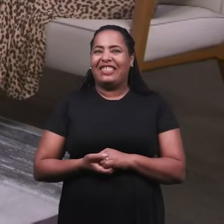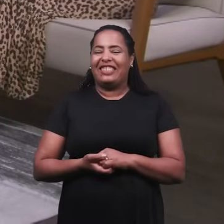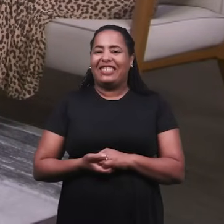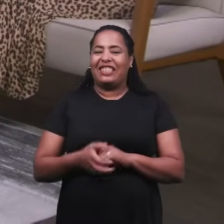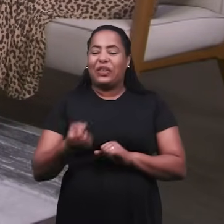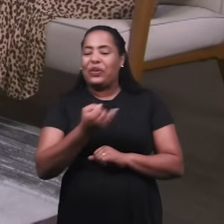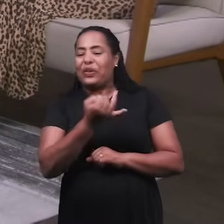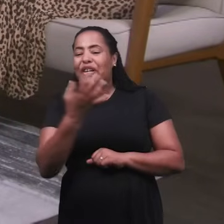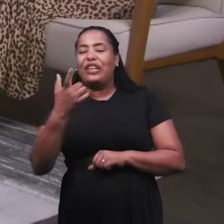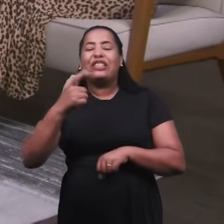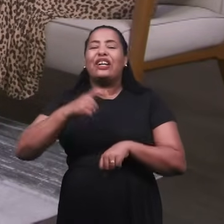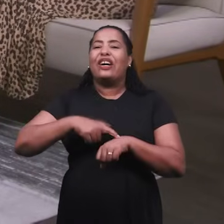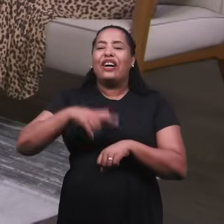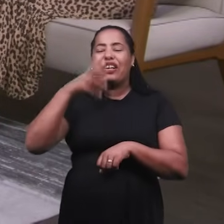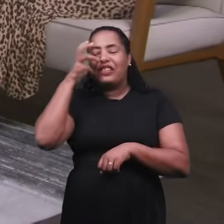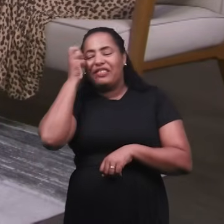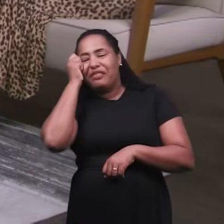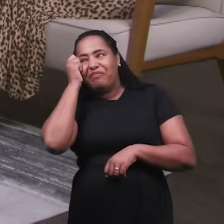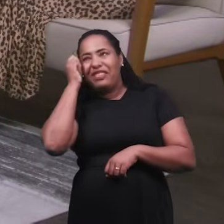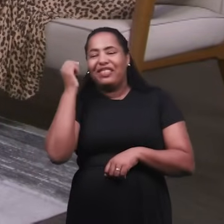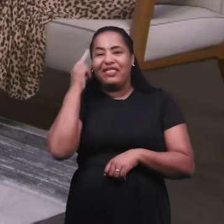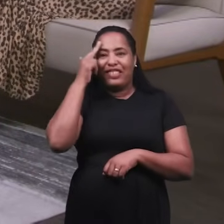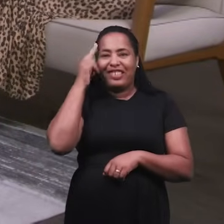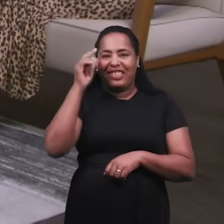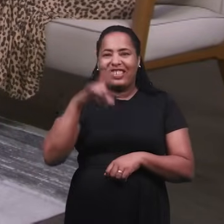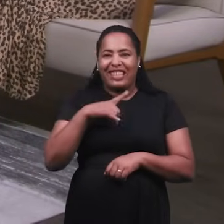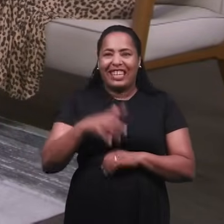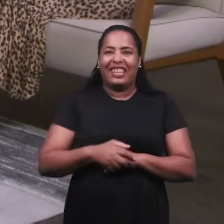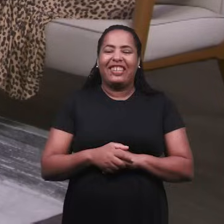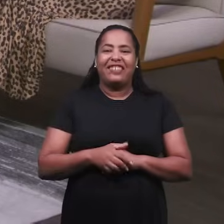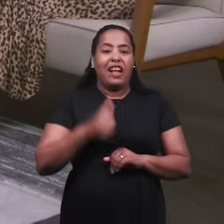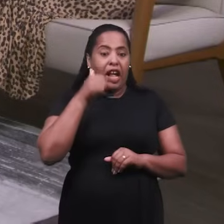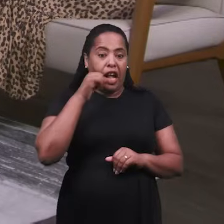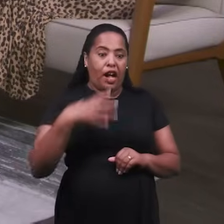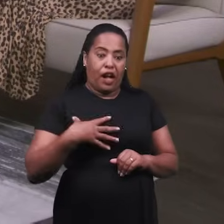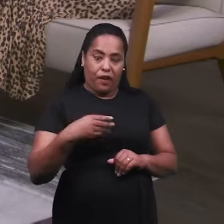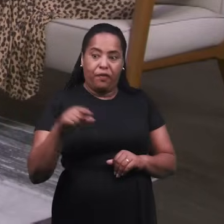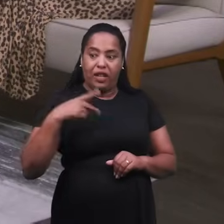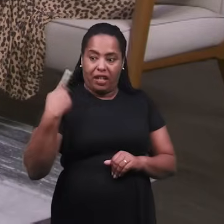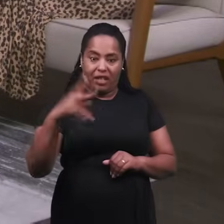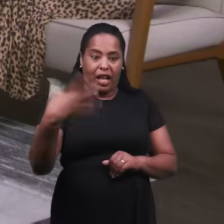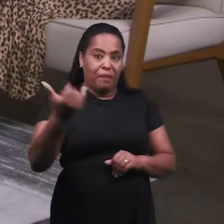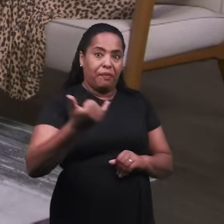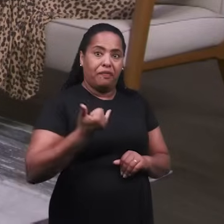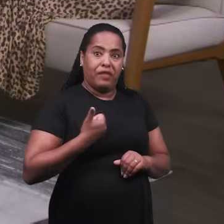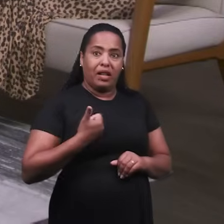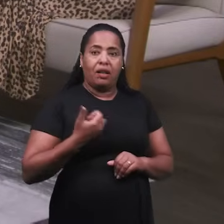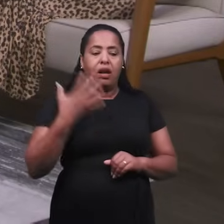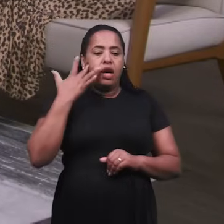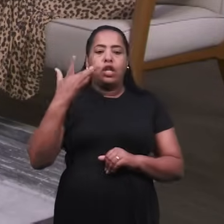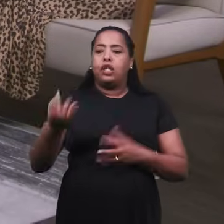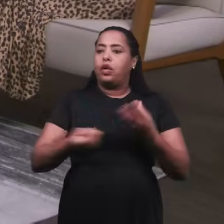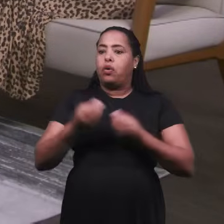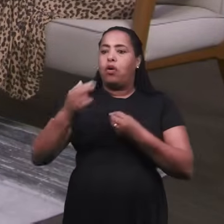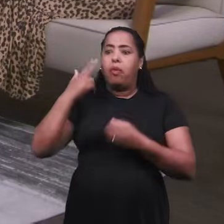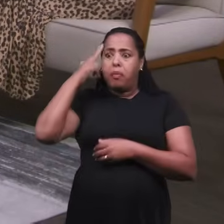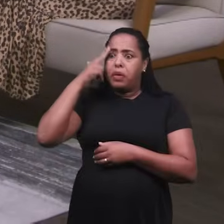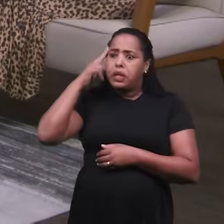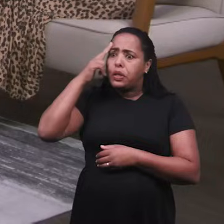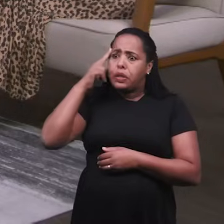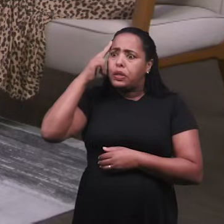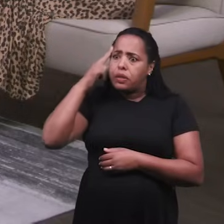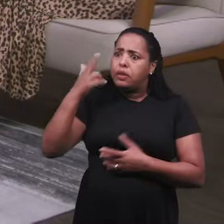dormir para ter o sonho? Pior que ela dorme pouco, Fernanda. A filha dela já me falou. A filha dela falou: eu não sei como é que mamãe